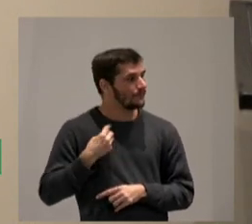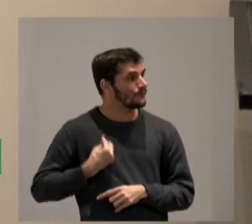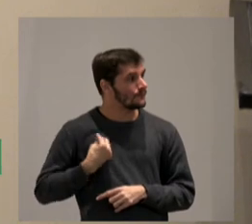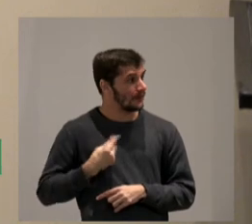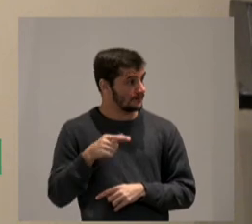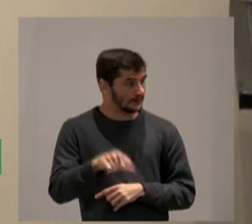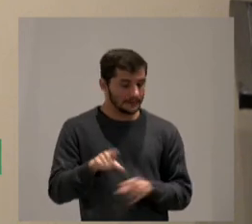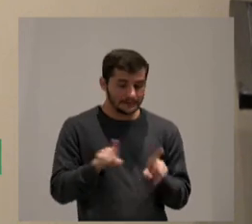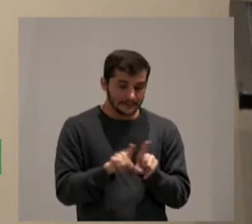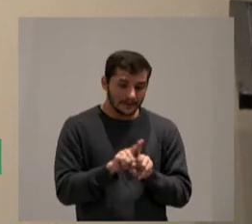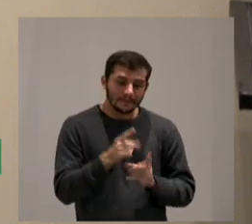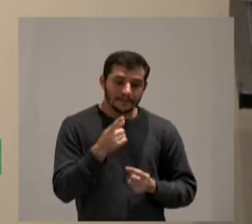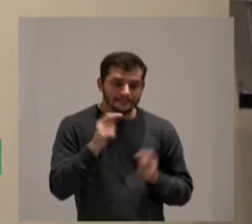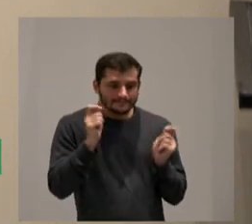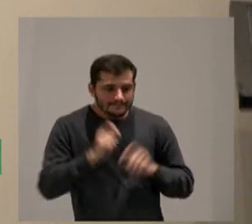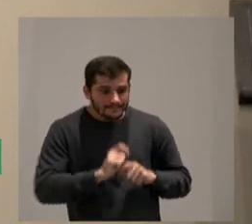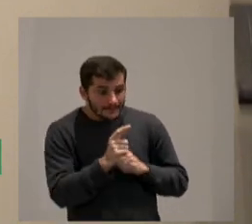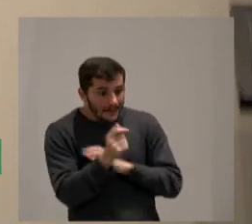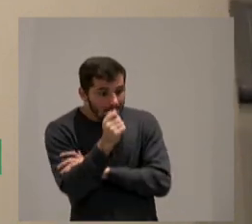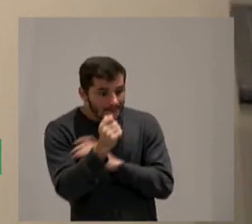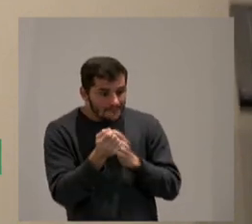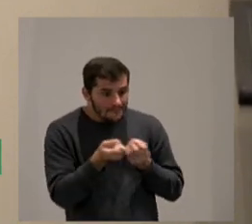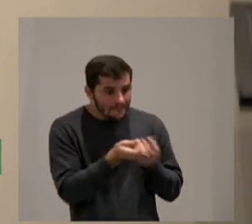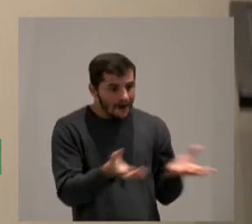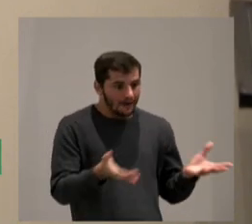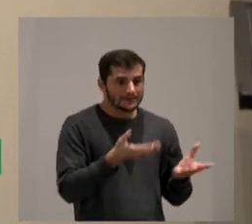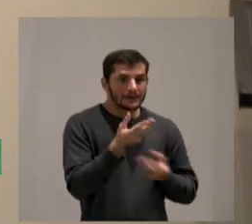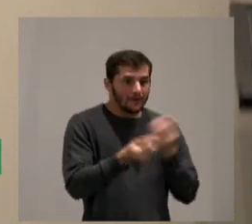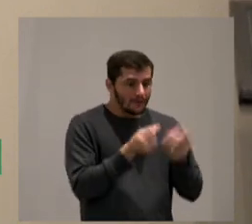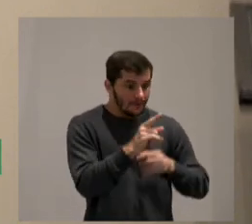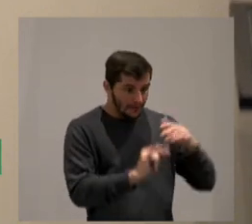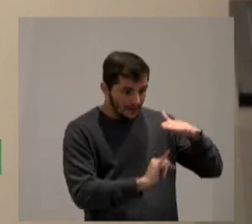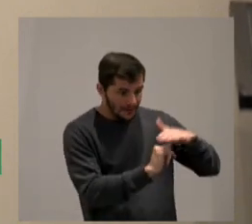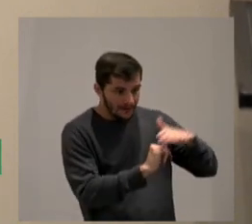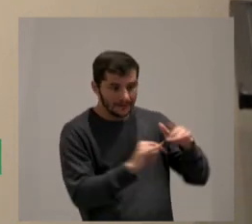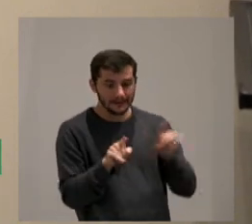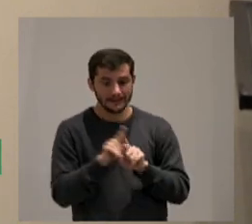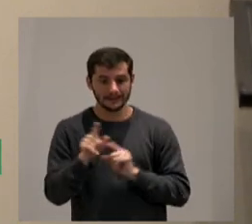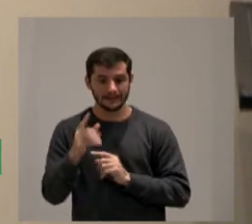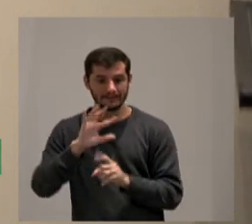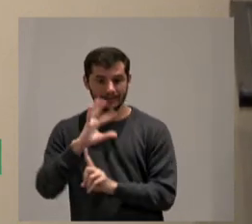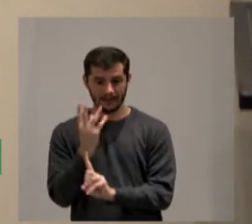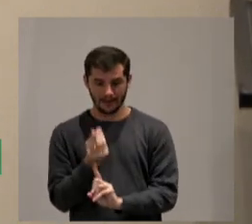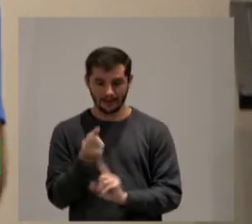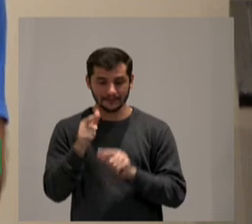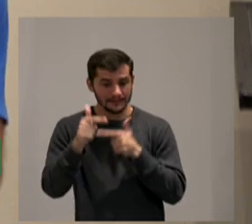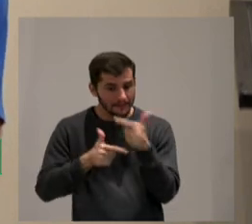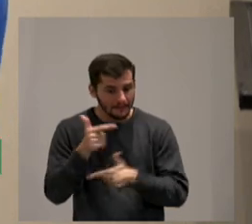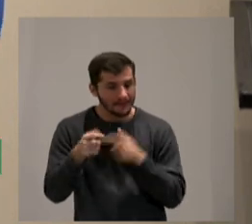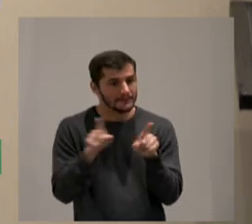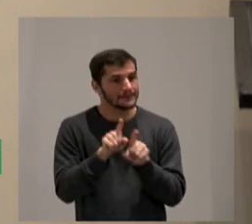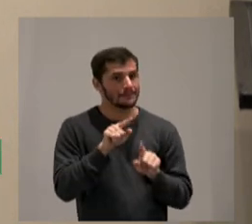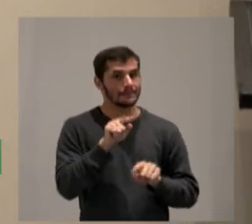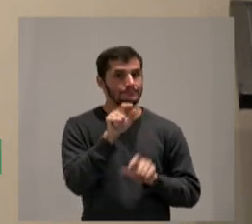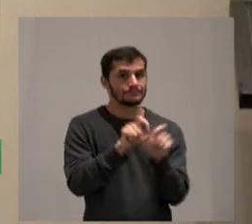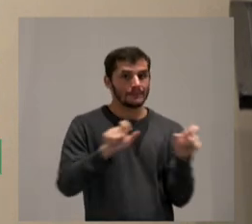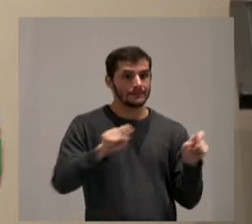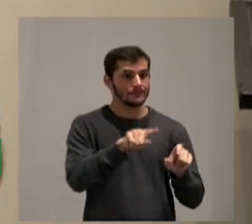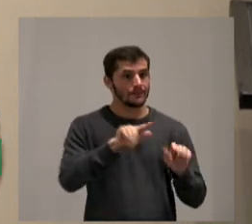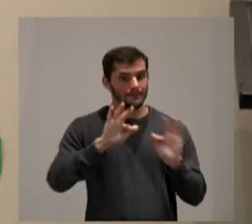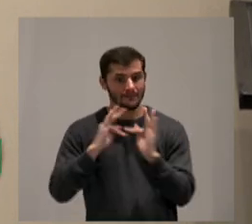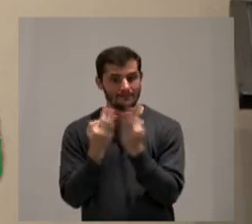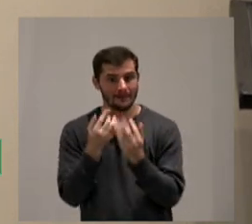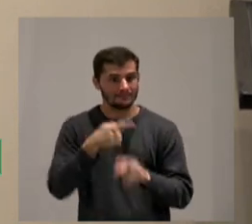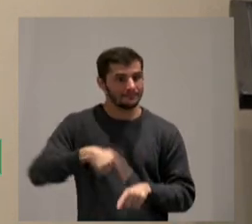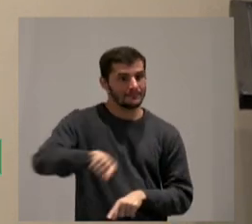E então a gente fortalece a nossa identidade através da nossa arte, do nosso trabalho e da família que a gente forma. Esse trabalho é um trabalho